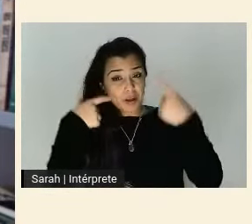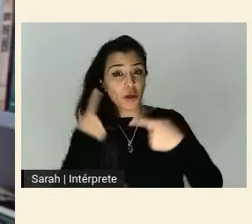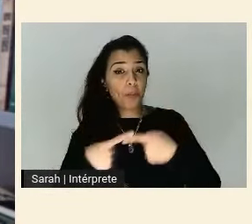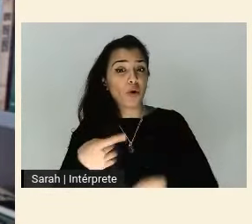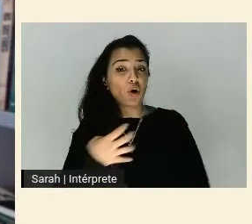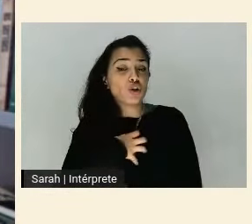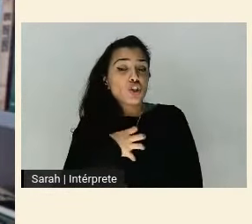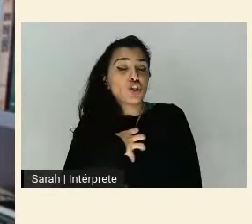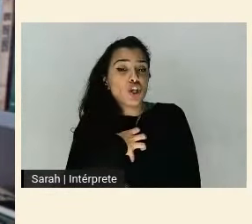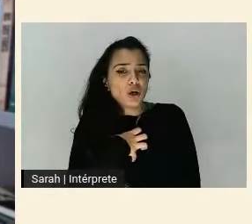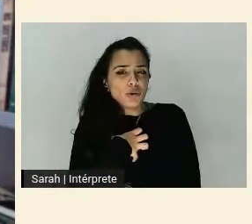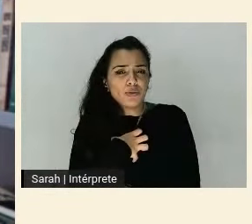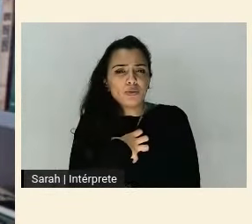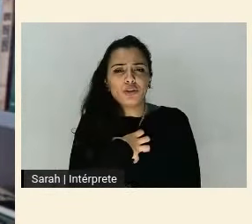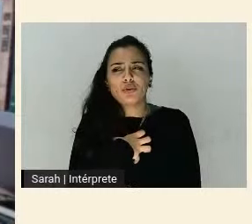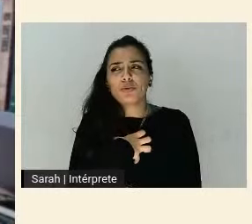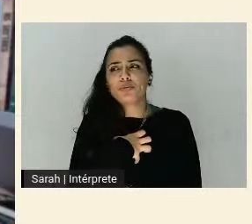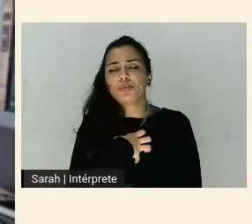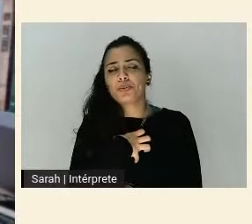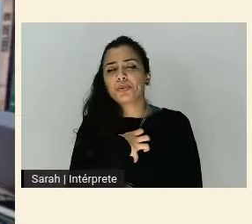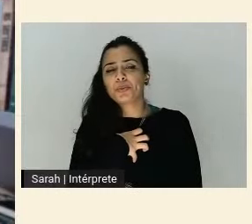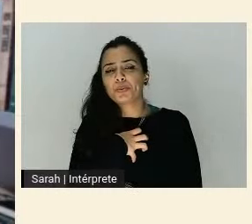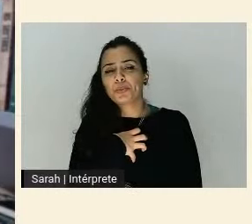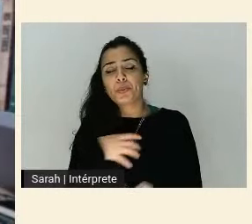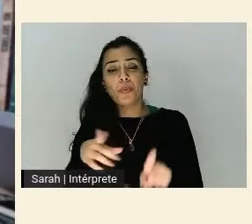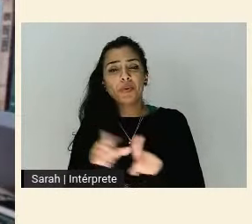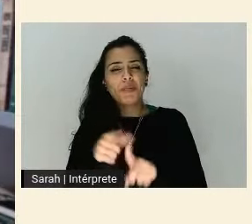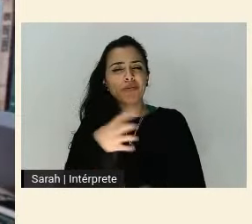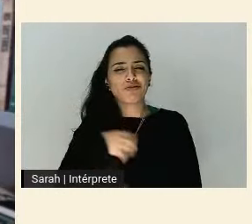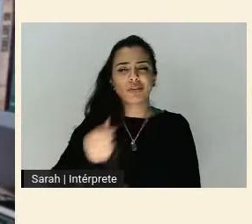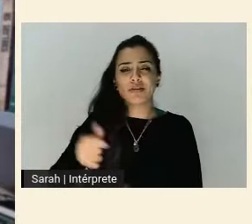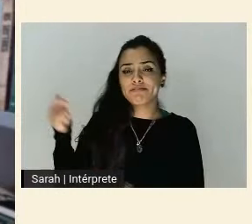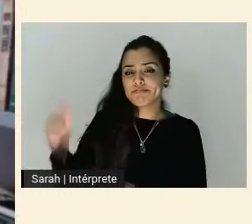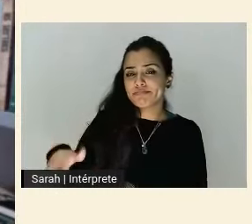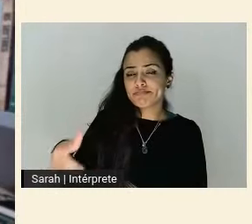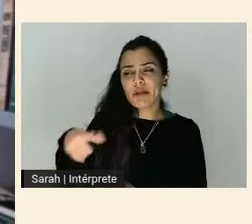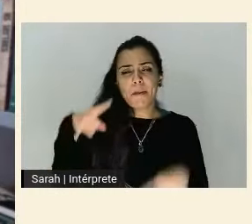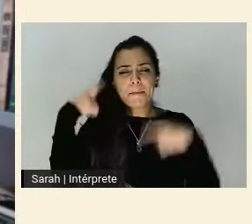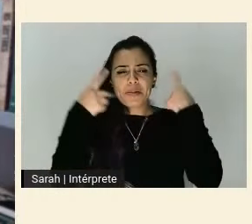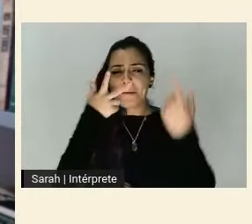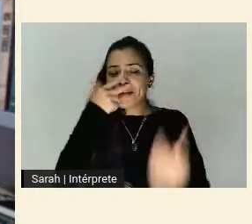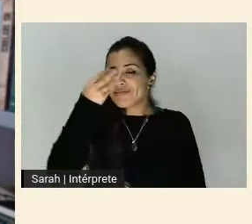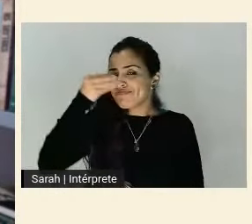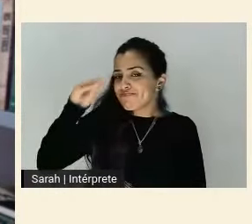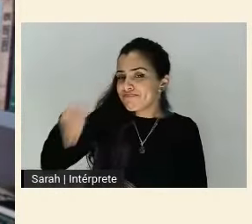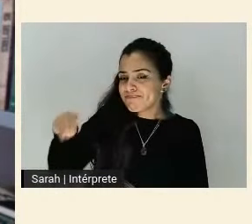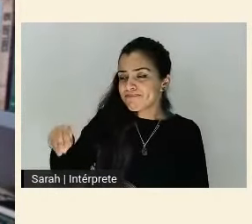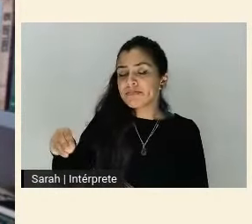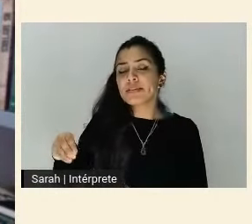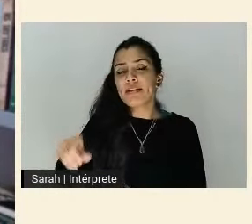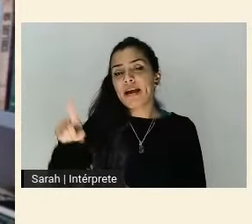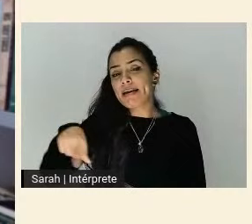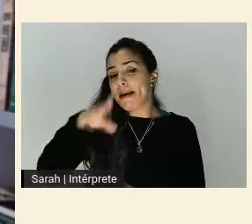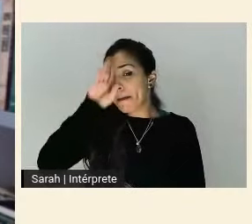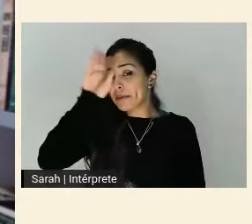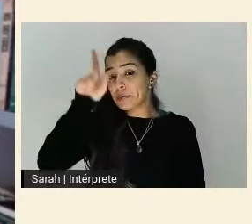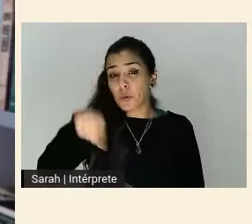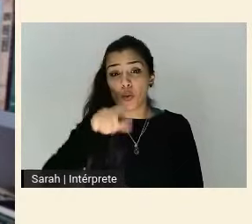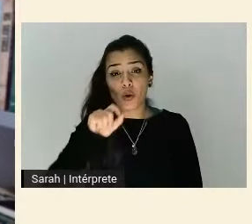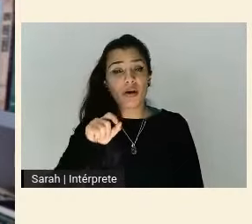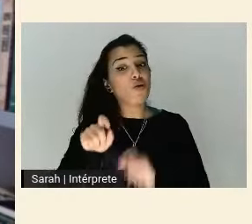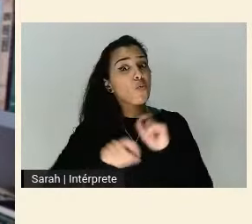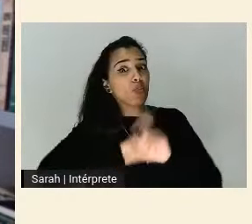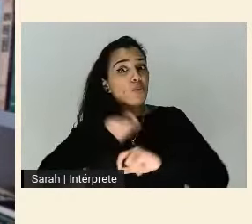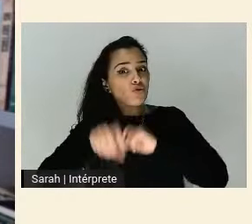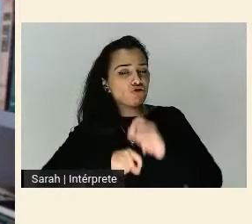forma, não é? E o abandono da preocupação principal, que deveria ser o motivo